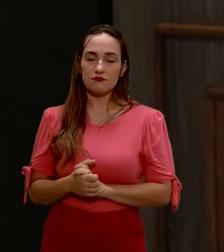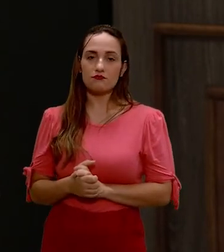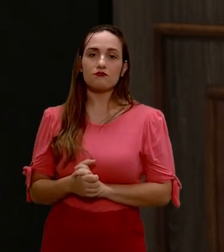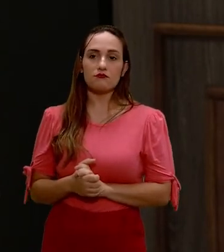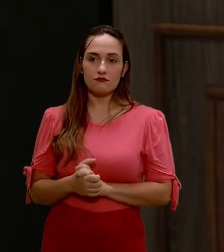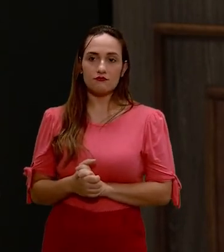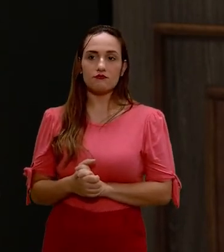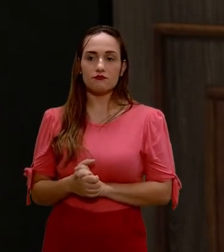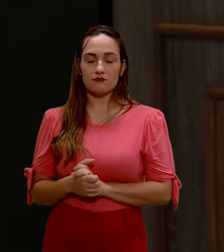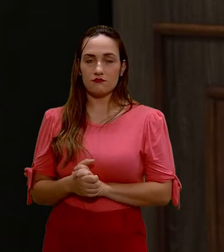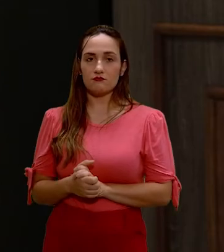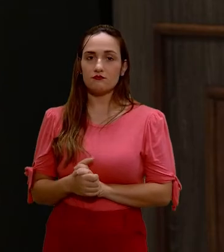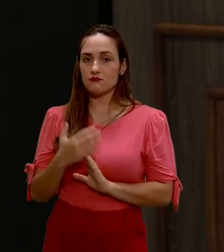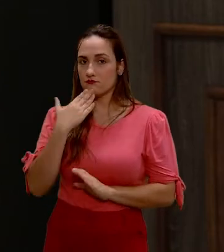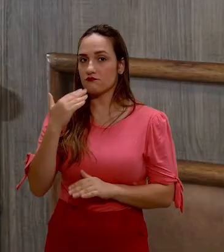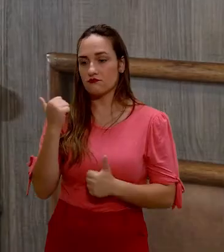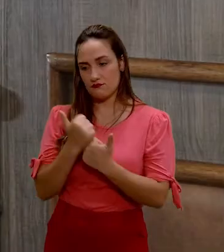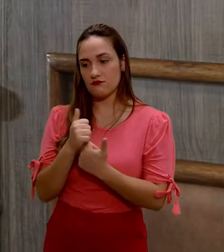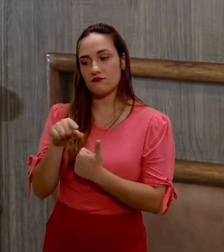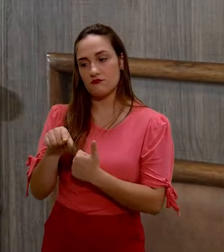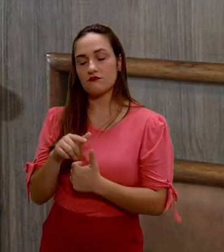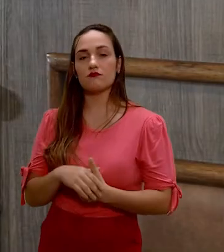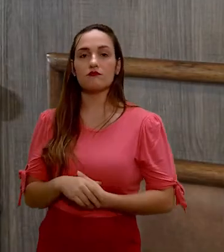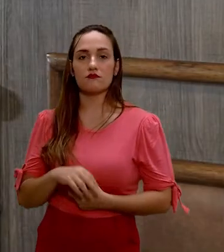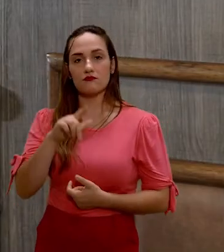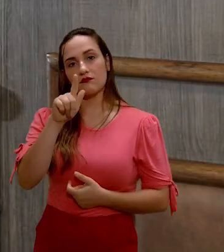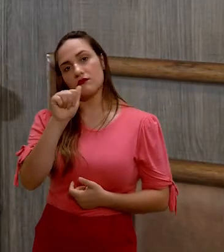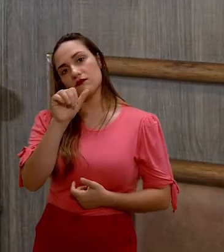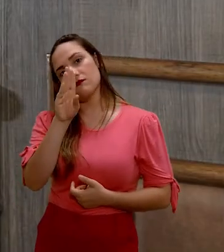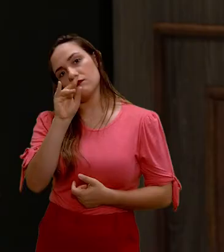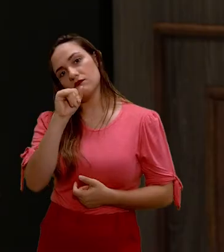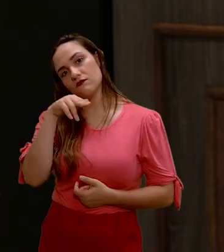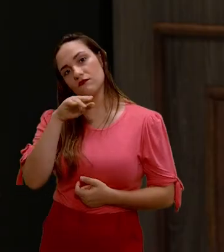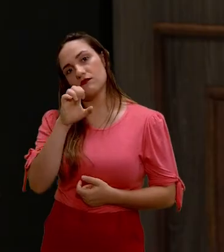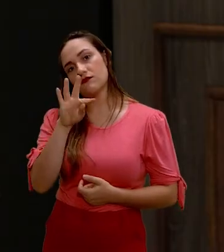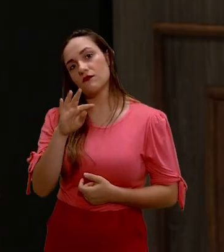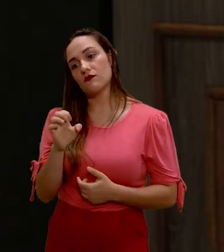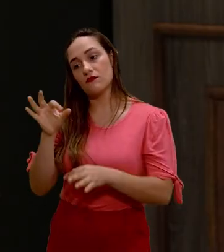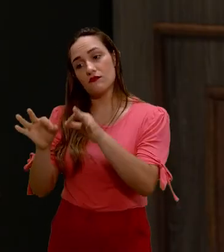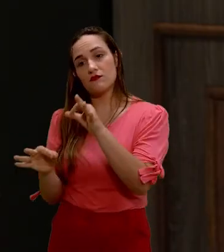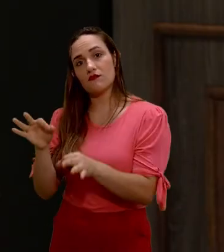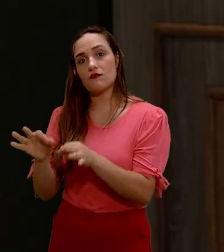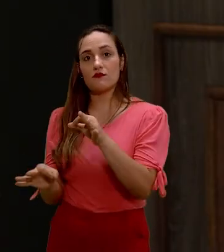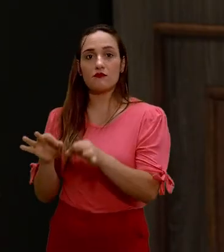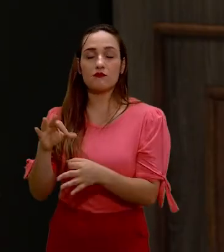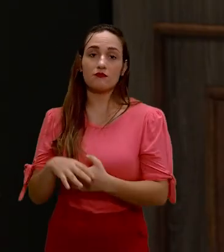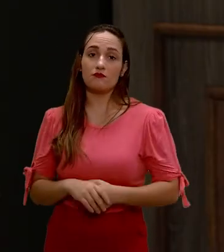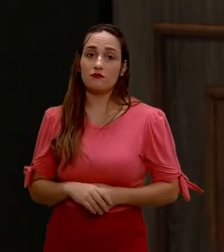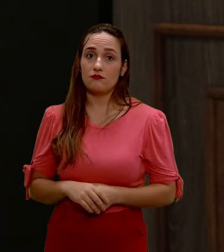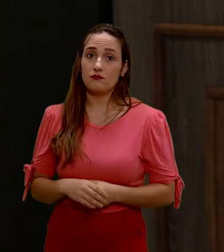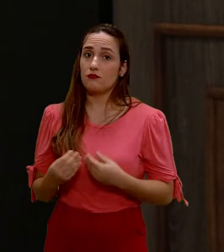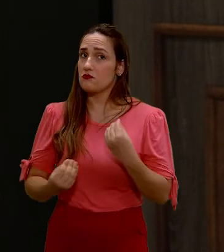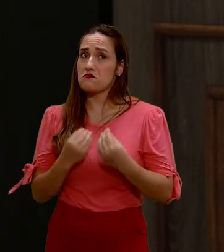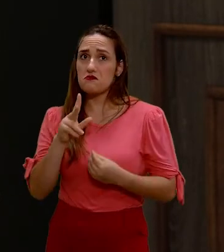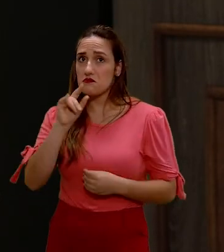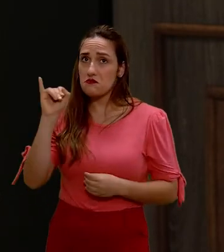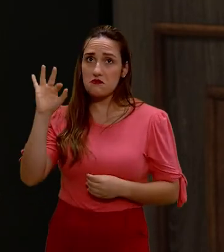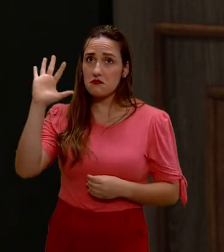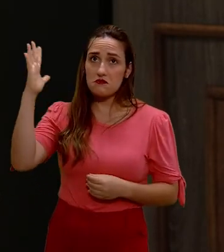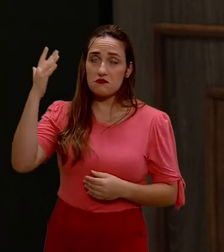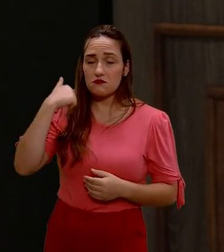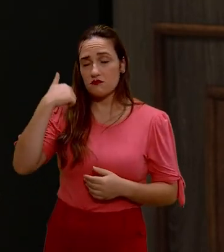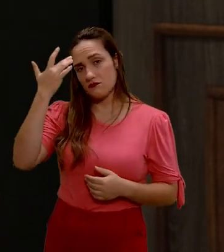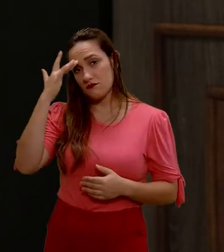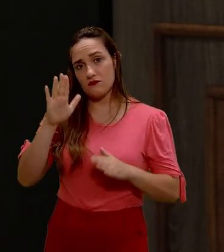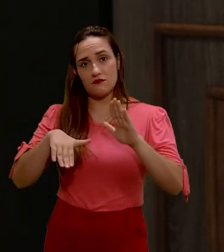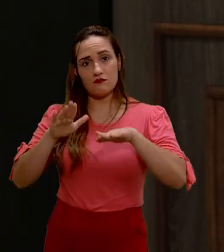com apoio ao gabinete. Há uma tendência, agora, para onde vai isso, ou como que isso